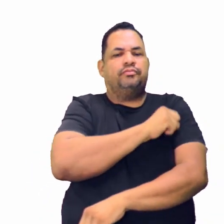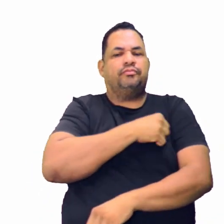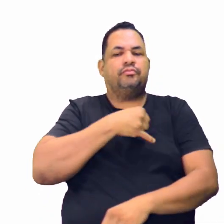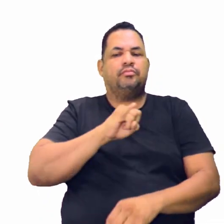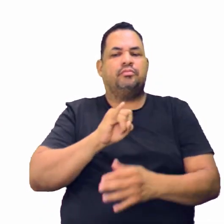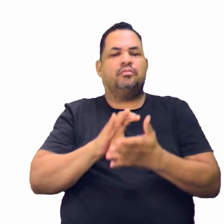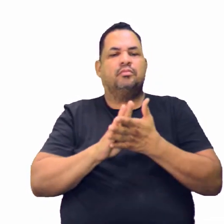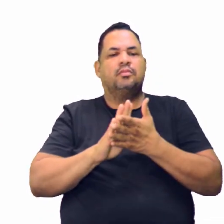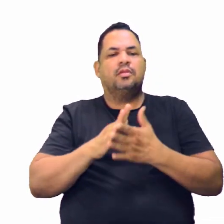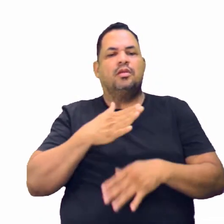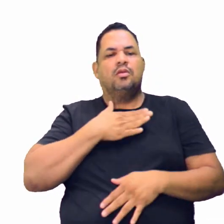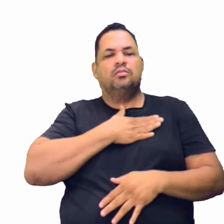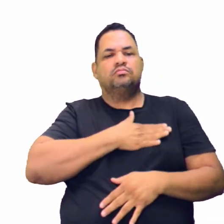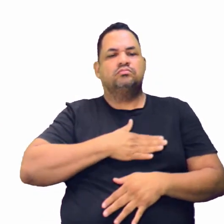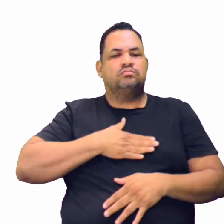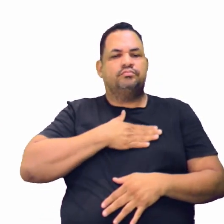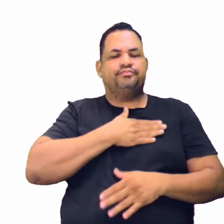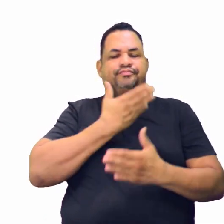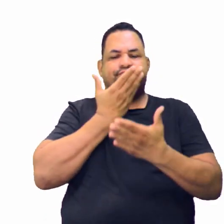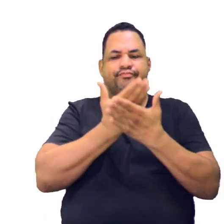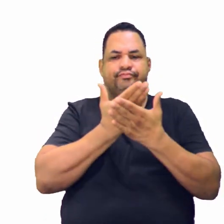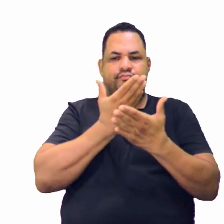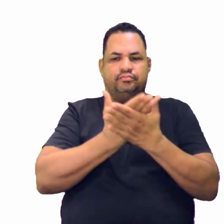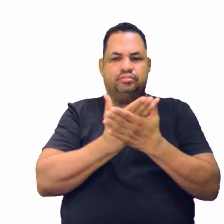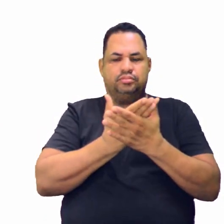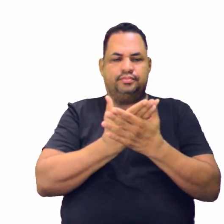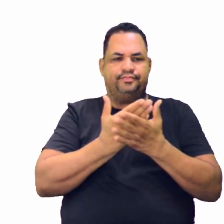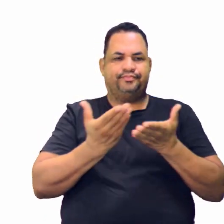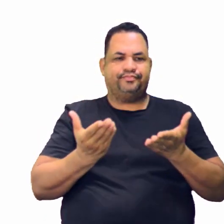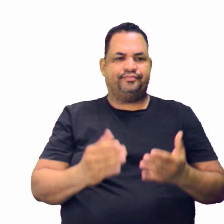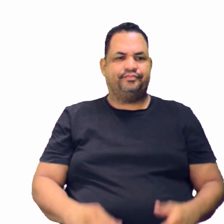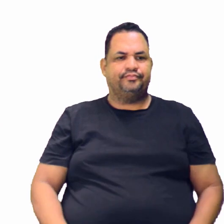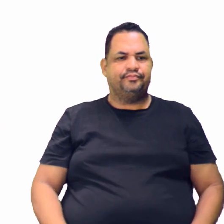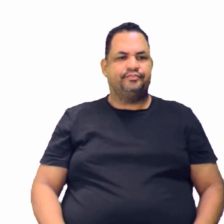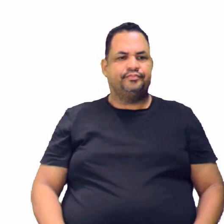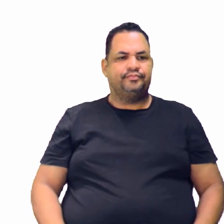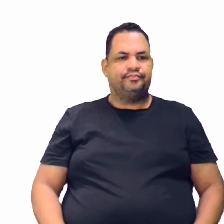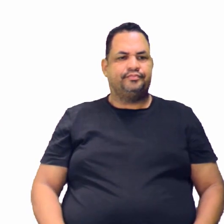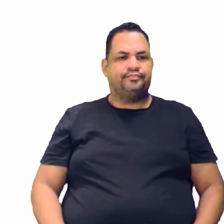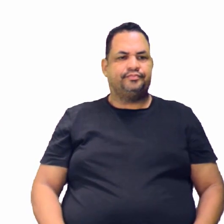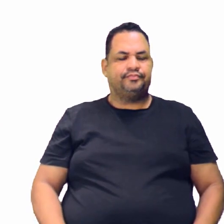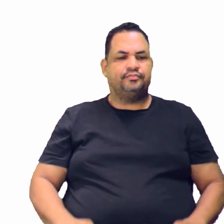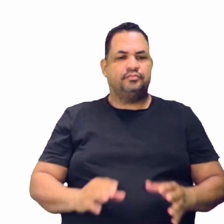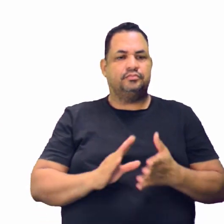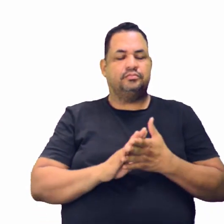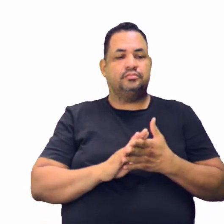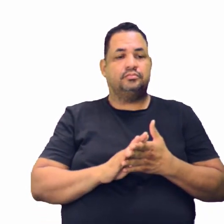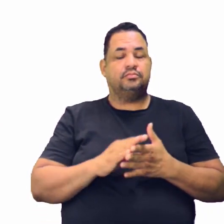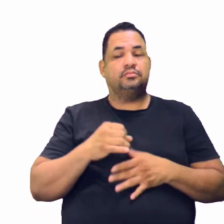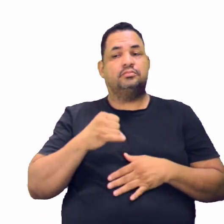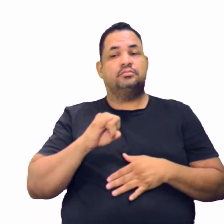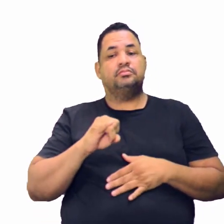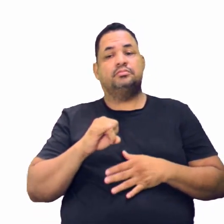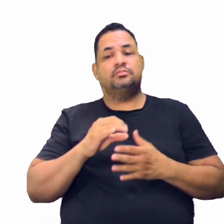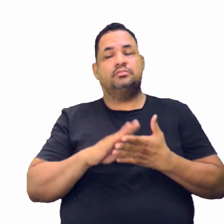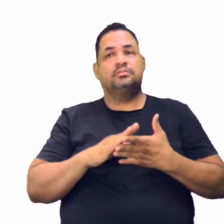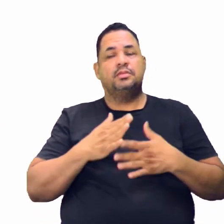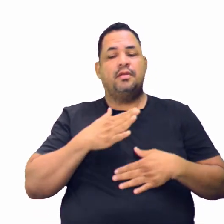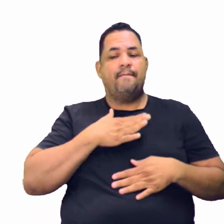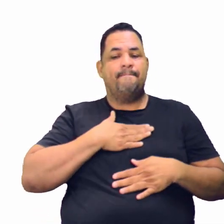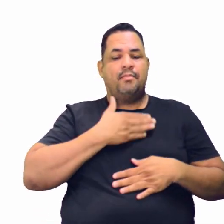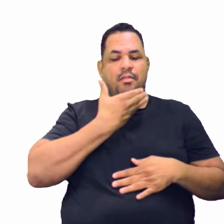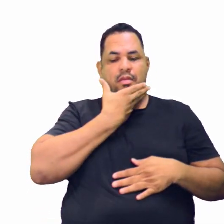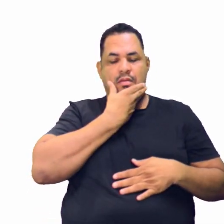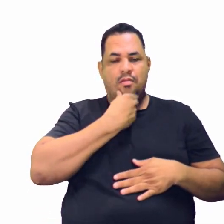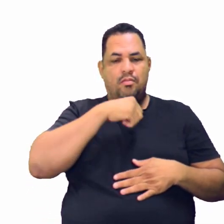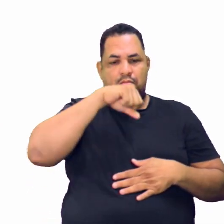não gostariam de estudar. Então, ó, caso não fosse meu pai, não seria